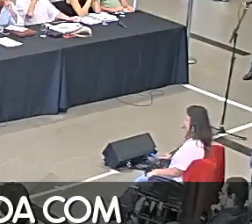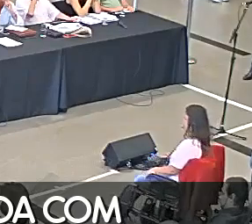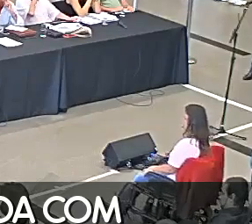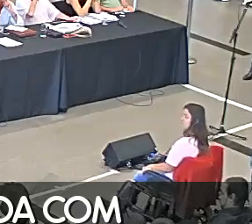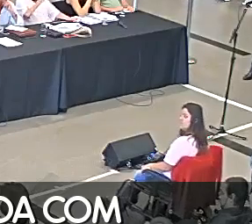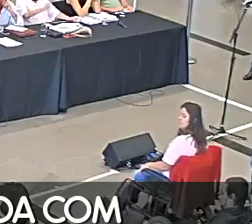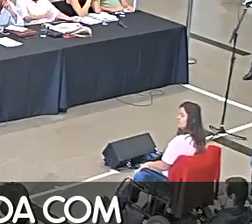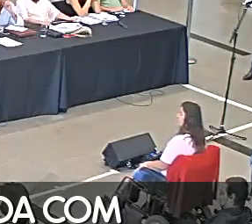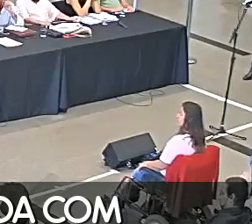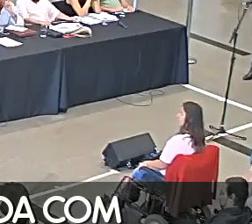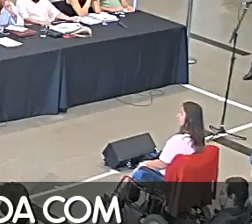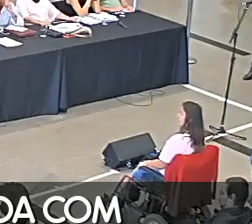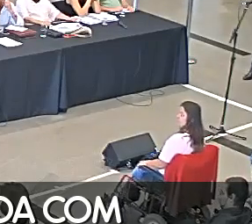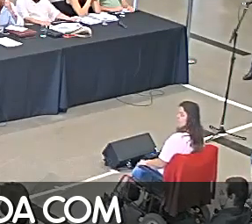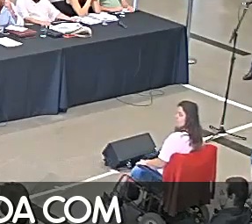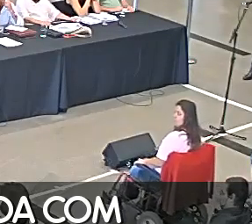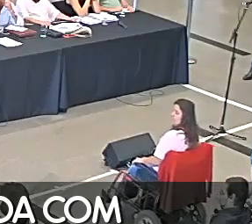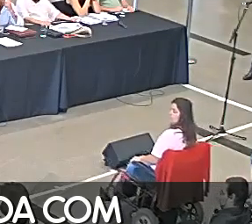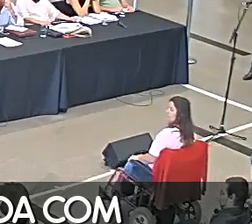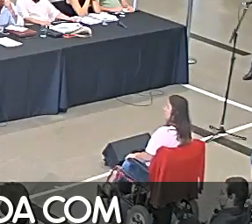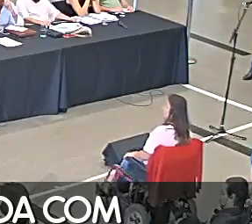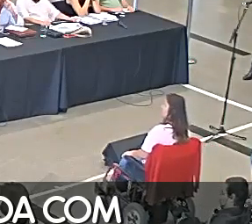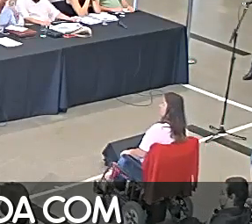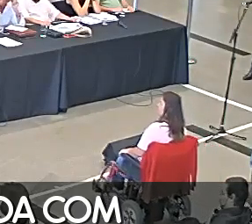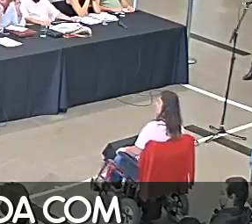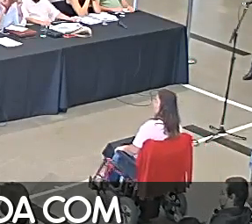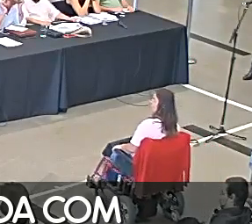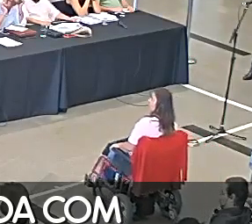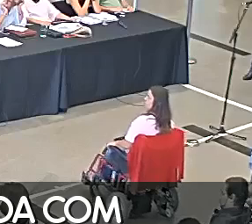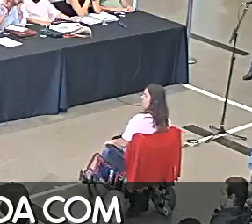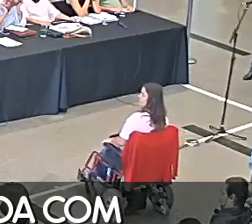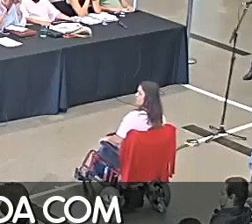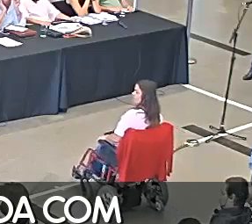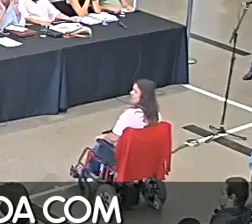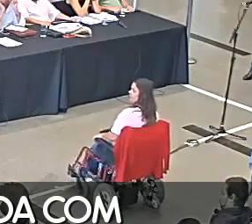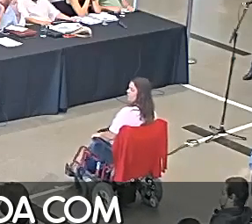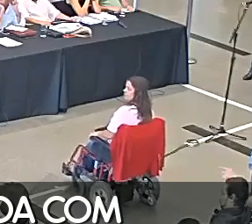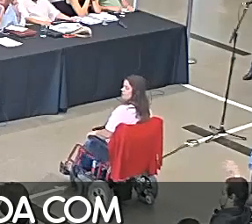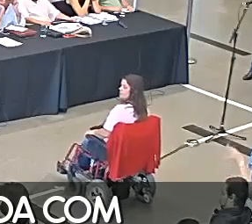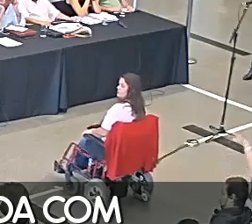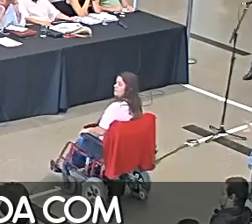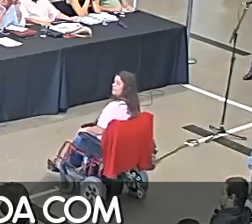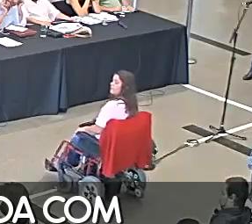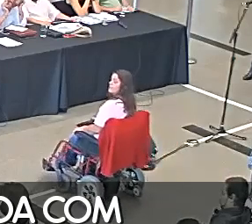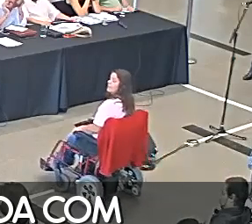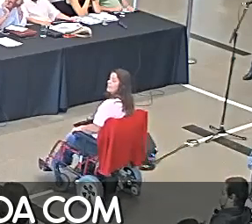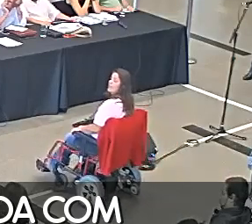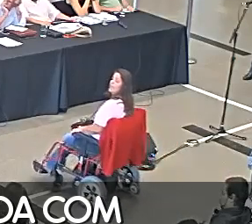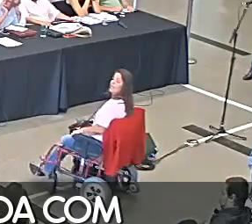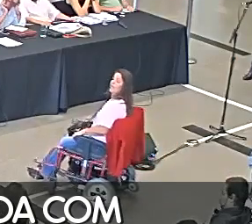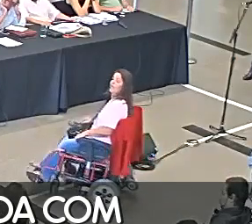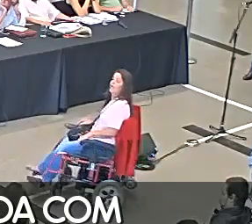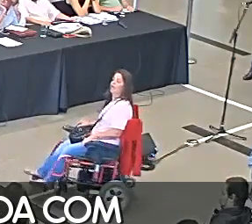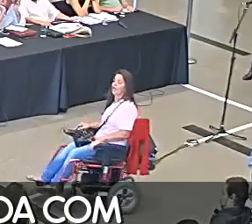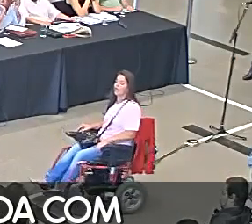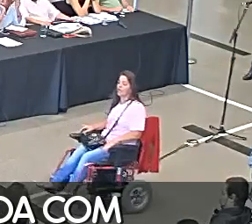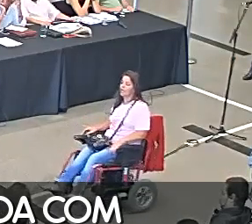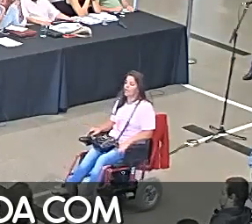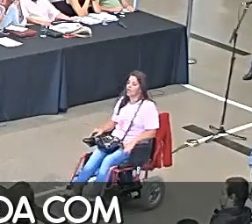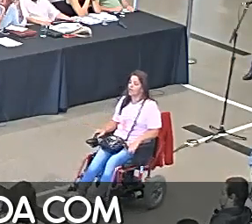trabalhando em prol das pessoas com deficiência de alguma maneira e aqui eu não tô para falar sobre demagogia ou